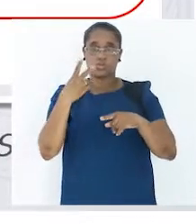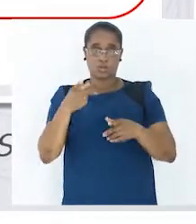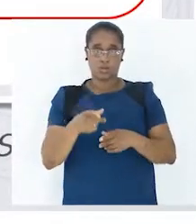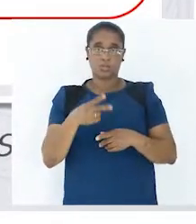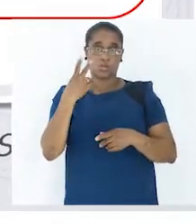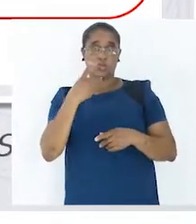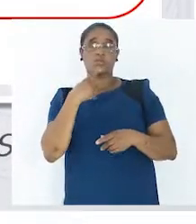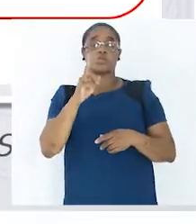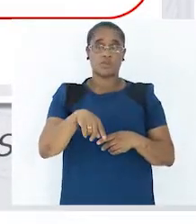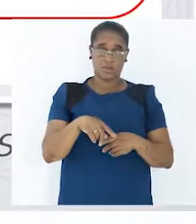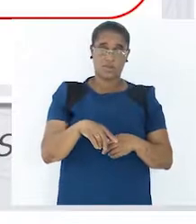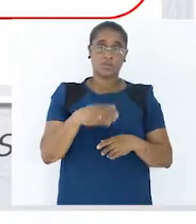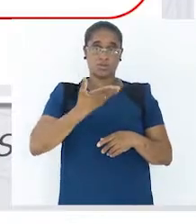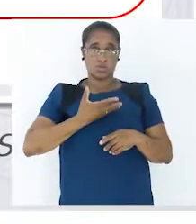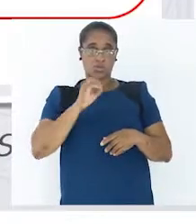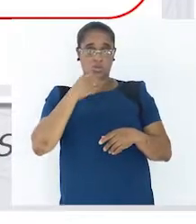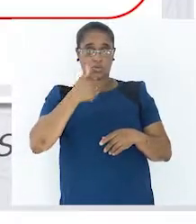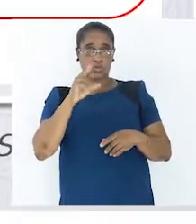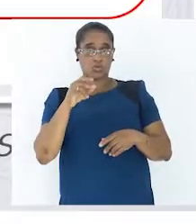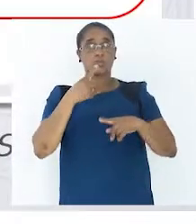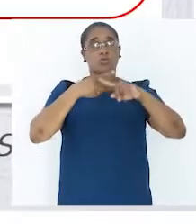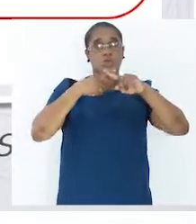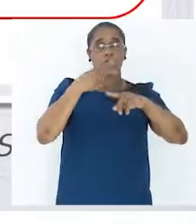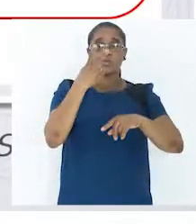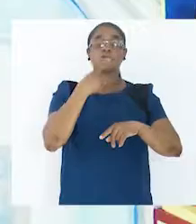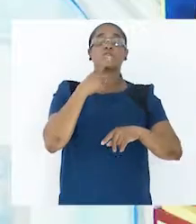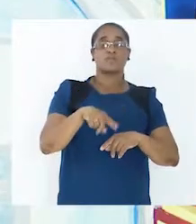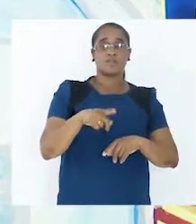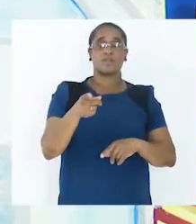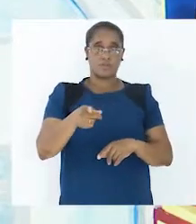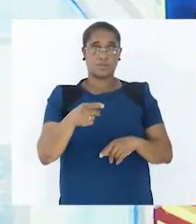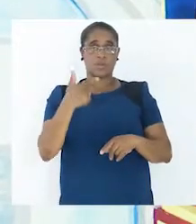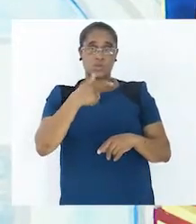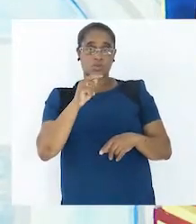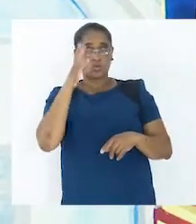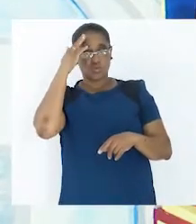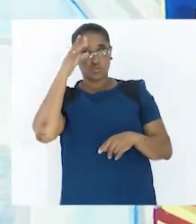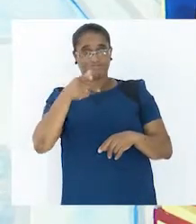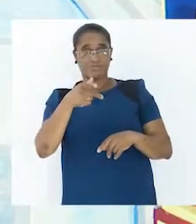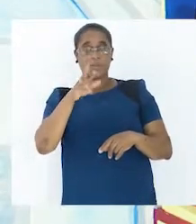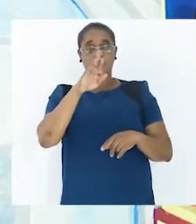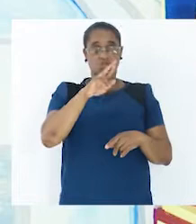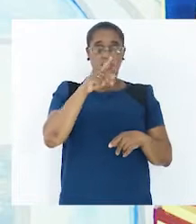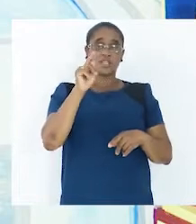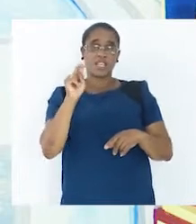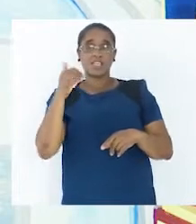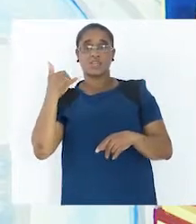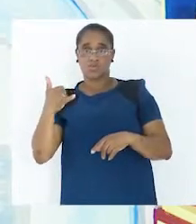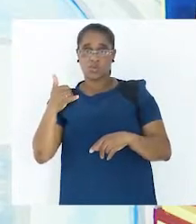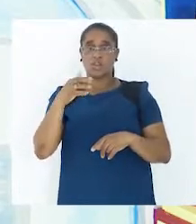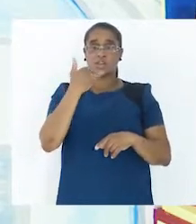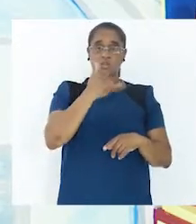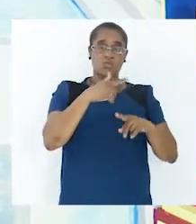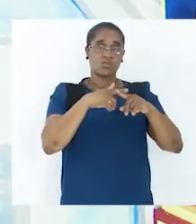O dobro é 2 vezes, então nós vamos multiplicar 2 vezes os termos. Os termos são x e o 2, então será 2 vezes o